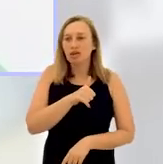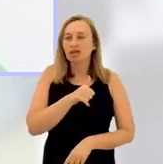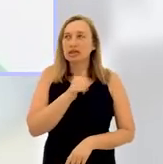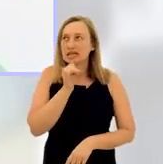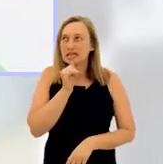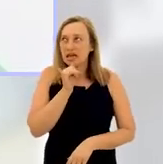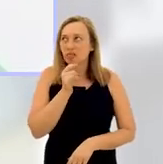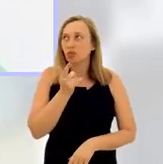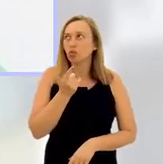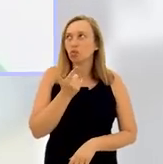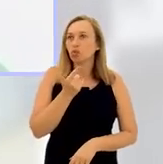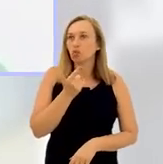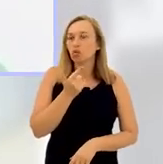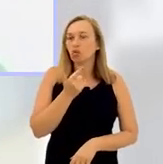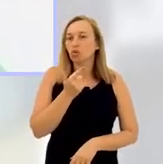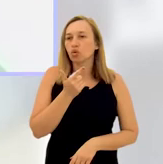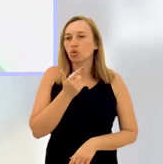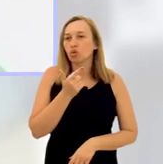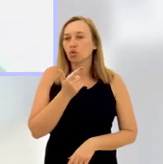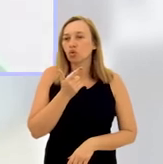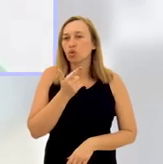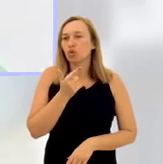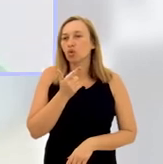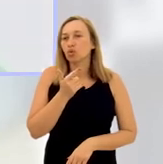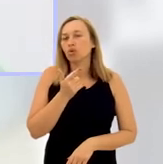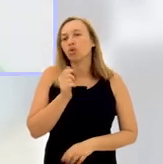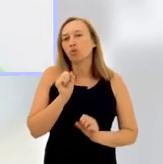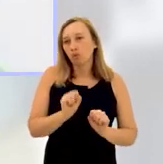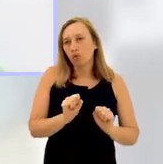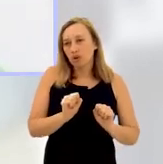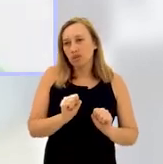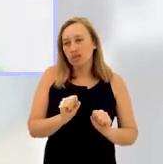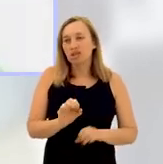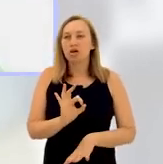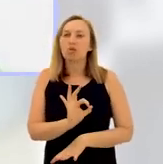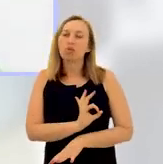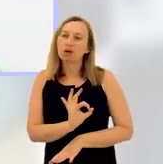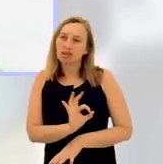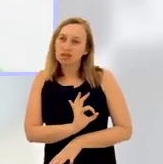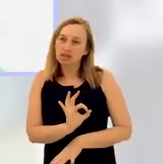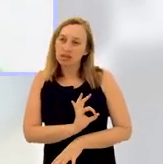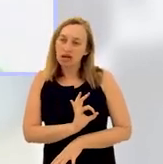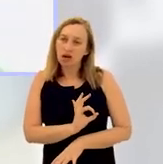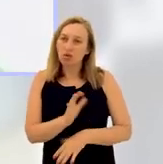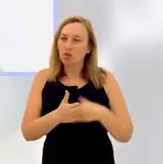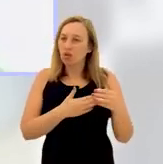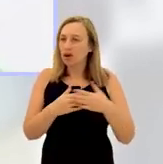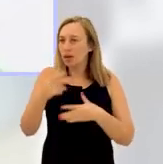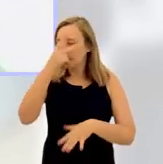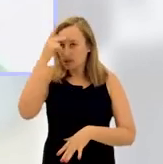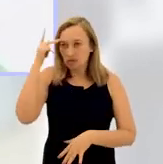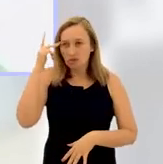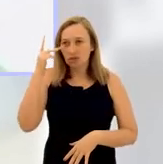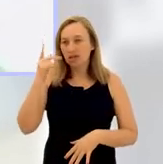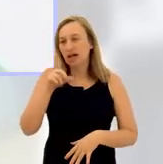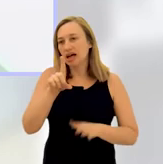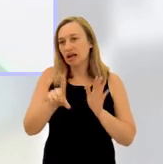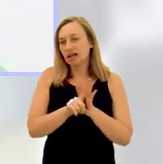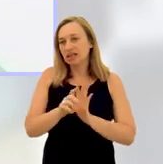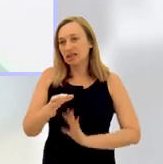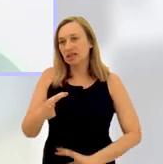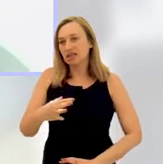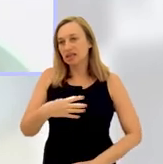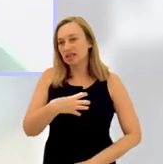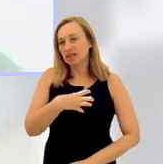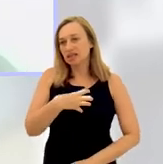aquelas mulheres, então, que, por exemplo, o agressor pode ser um policial, pode ser um agente da lei, ela se sente